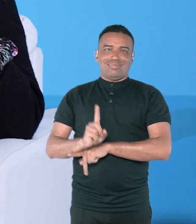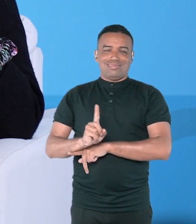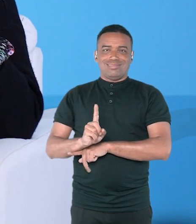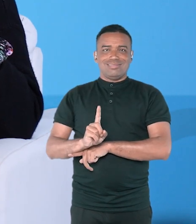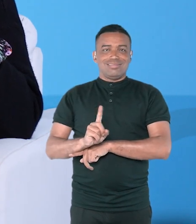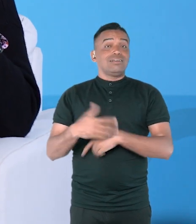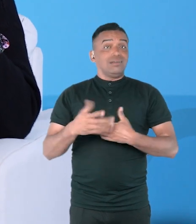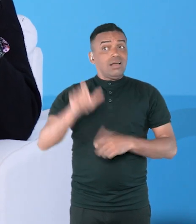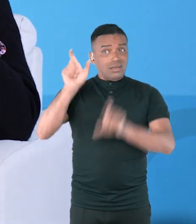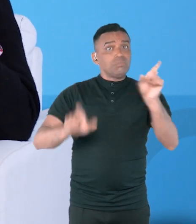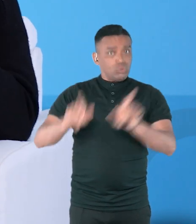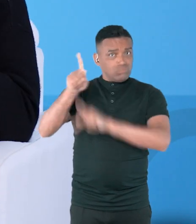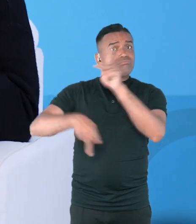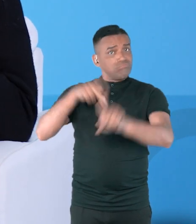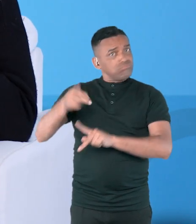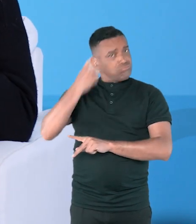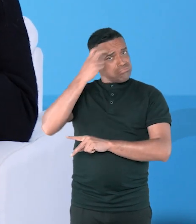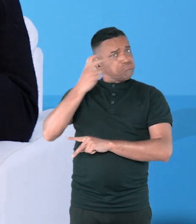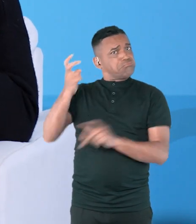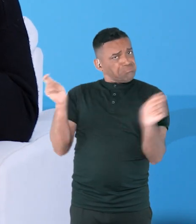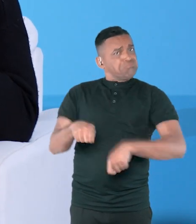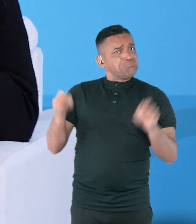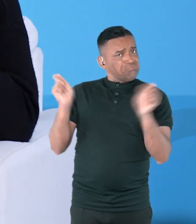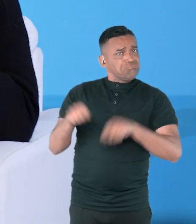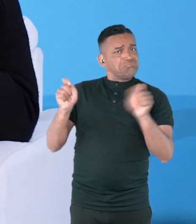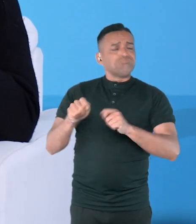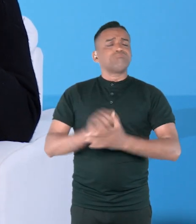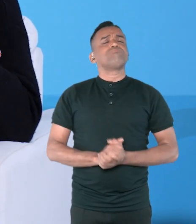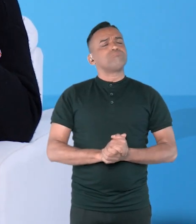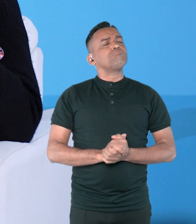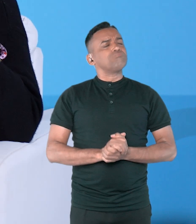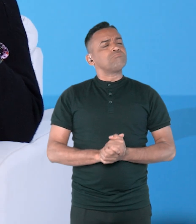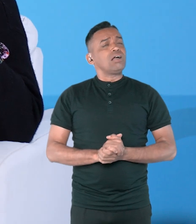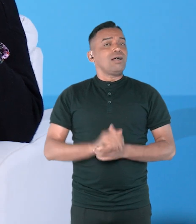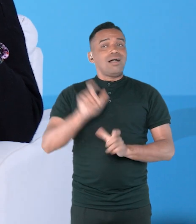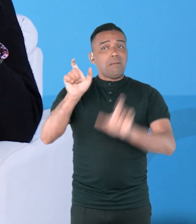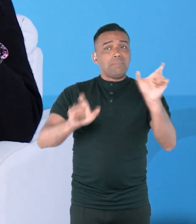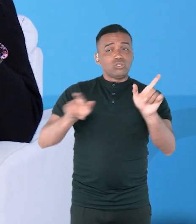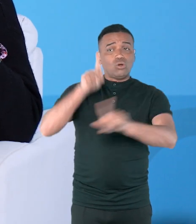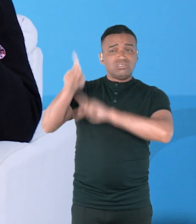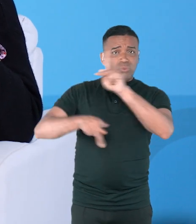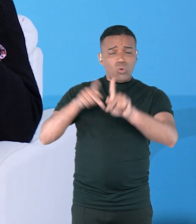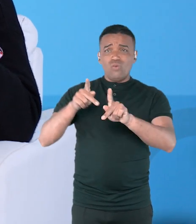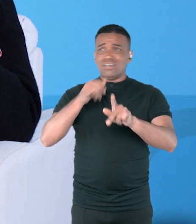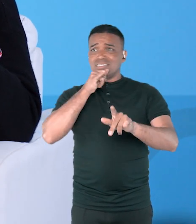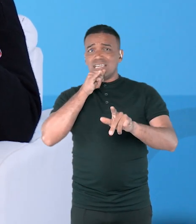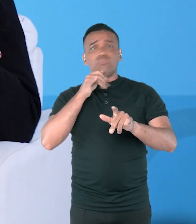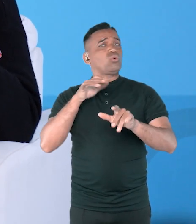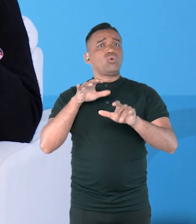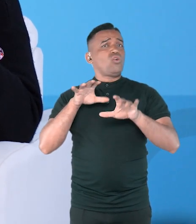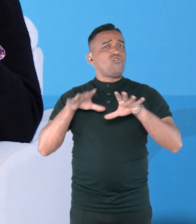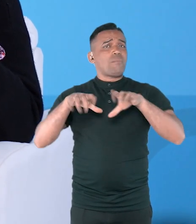As pessoas são muito capazes. Mesmo pessoas que não têm